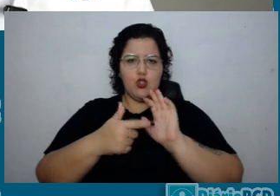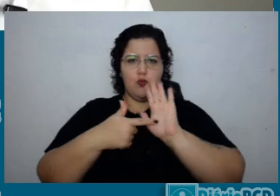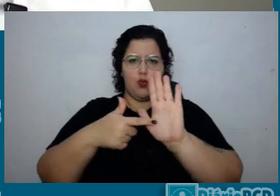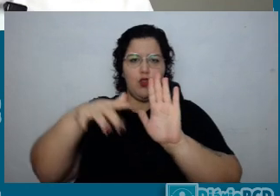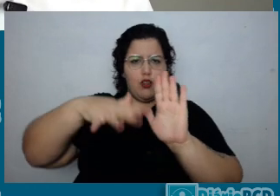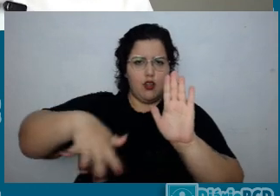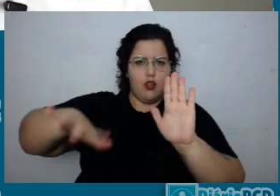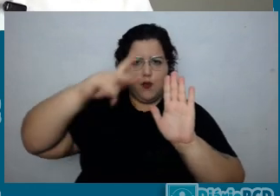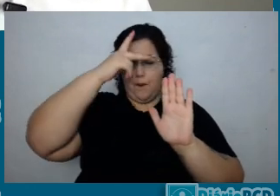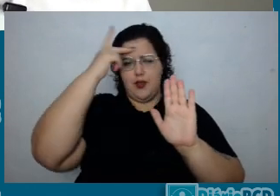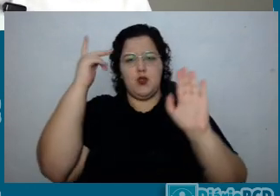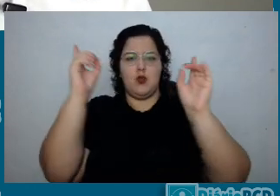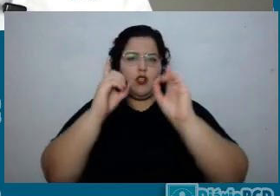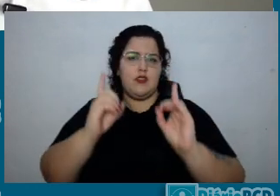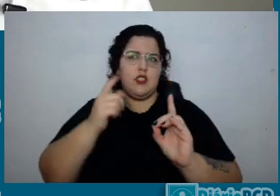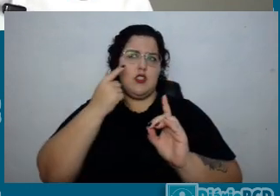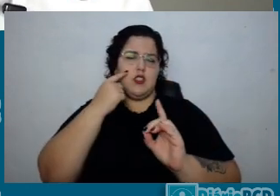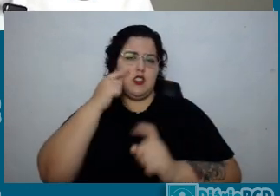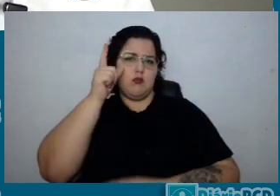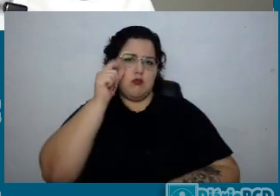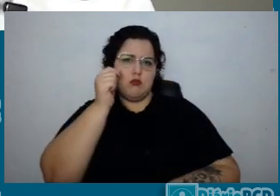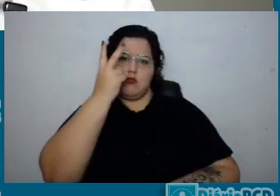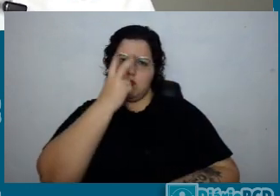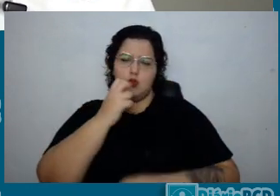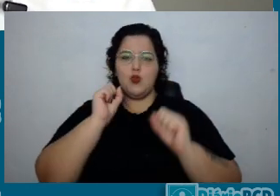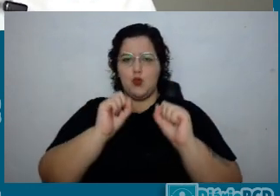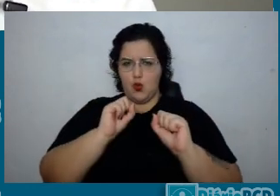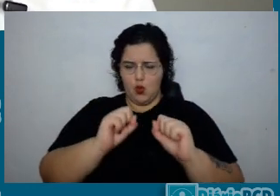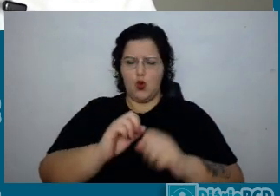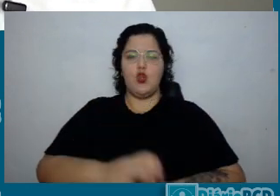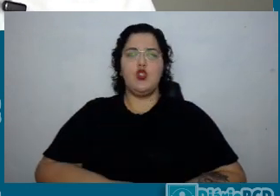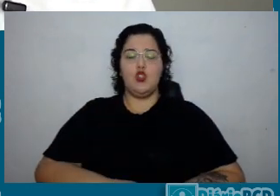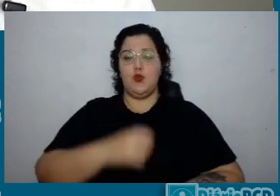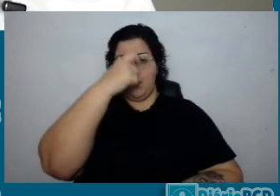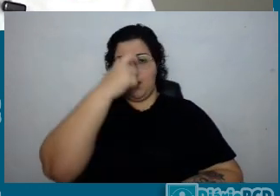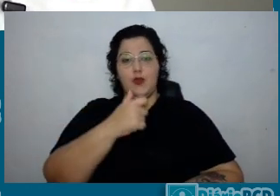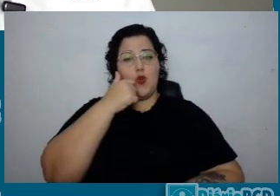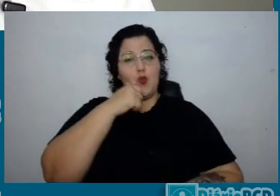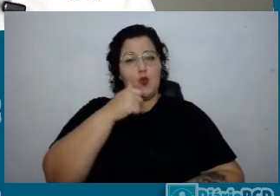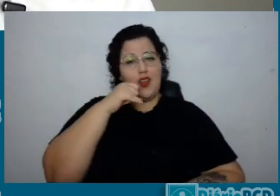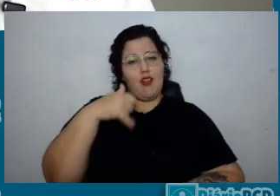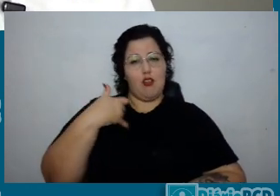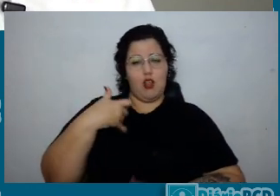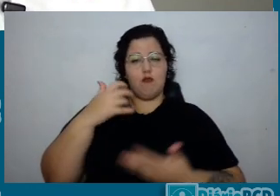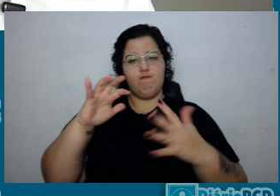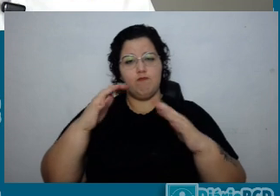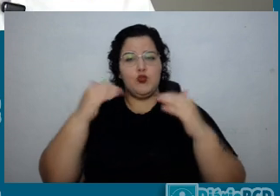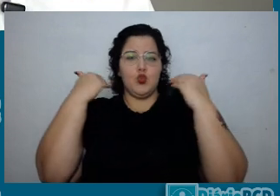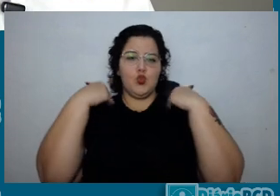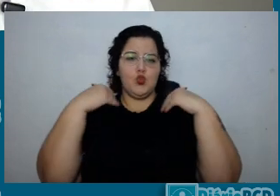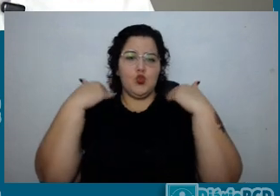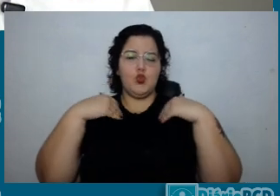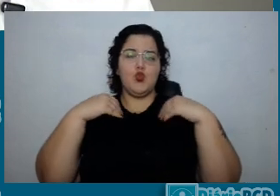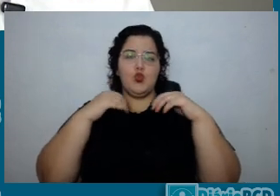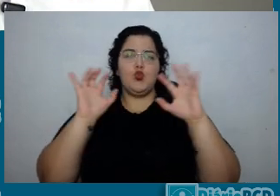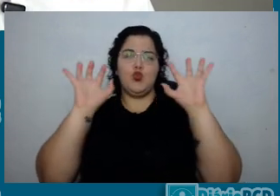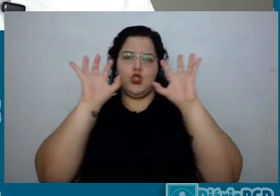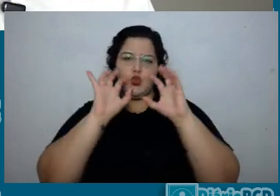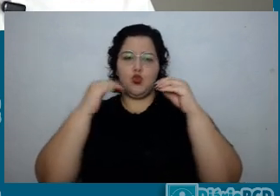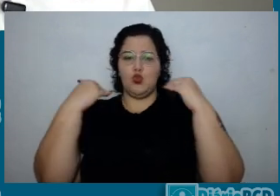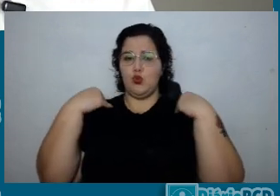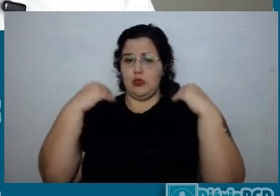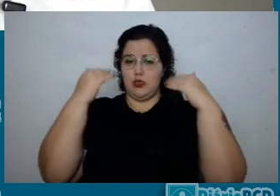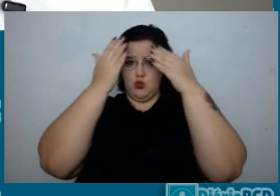o nosso público, para a nossa audiência rotativa? Sim, senhor. Olha, eu sou uma mulher de meia idade, cabelo curto, escuro,